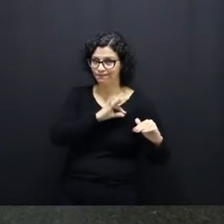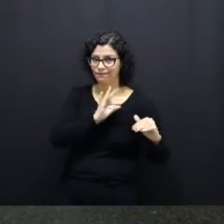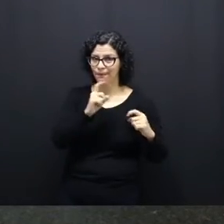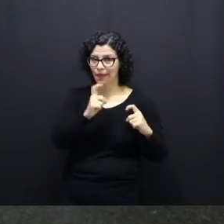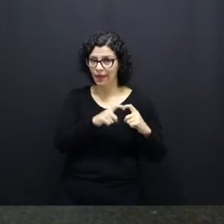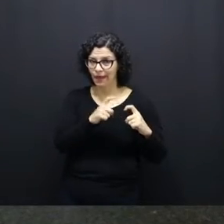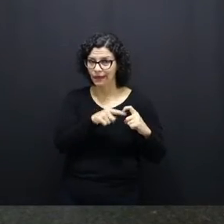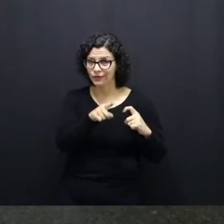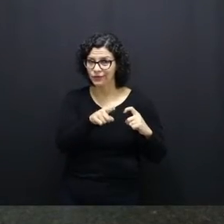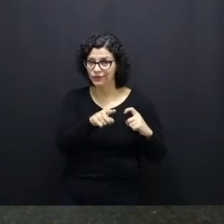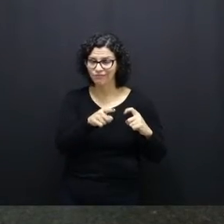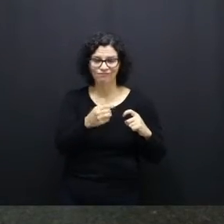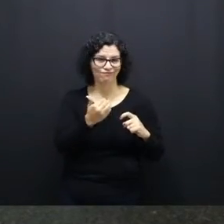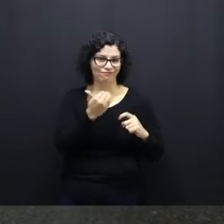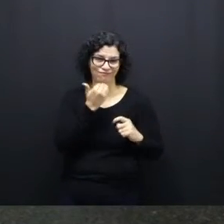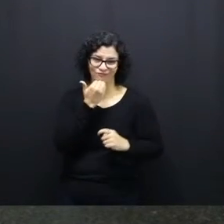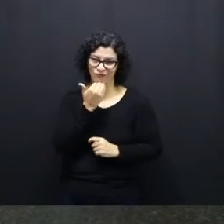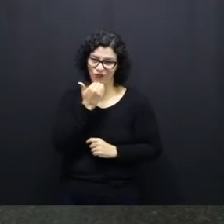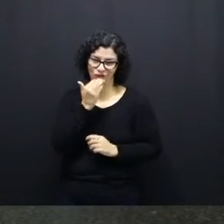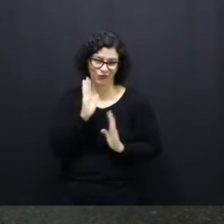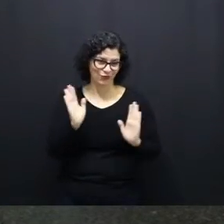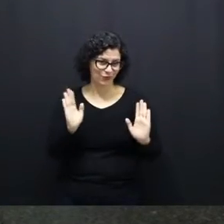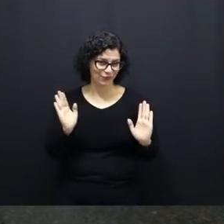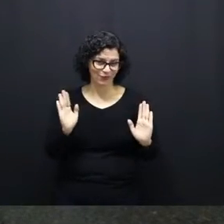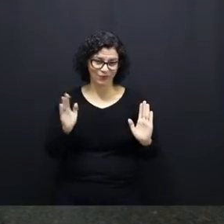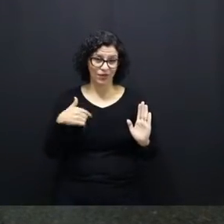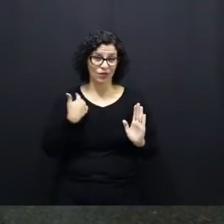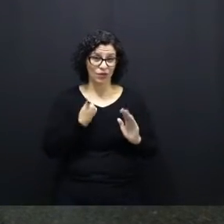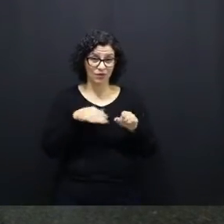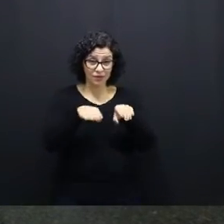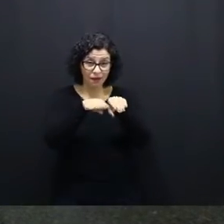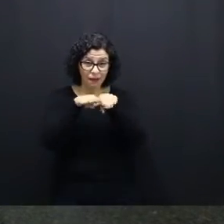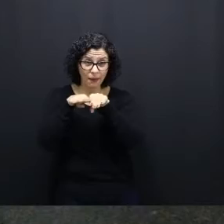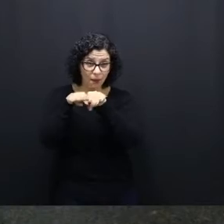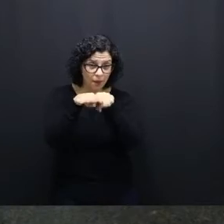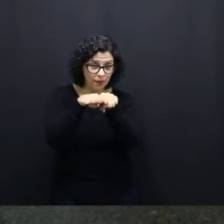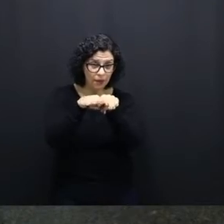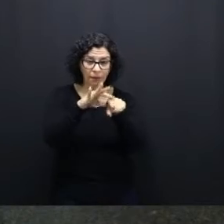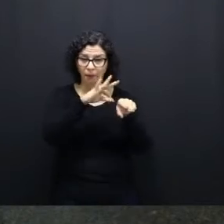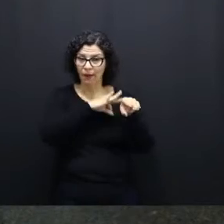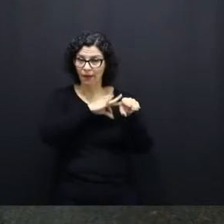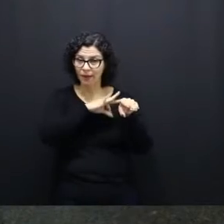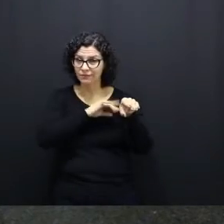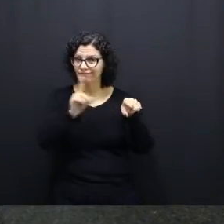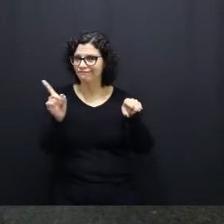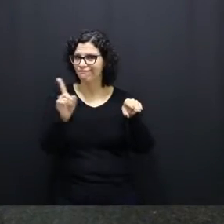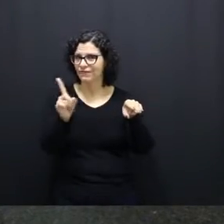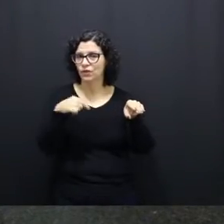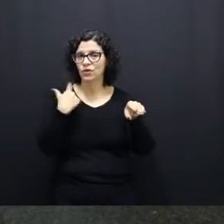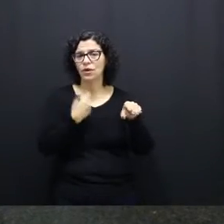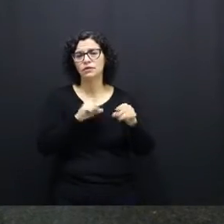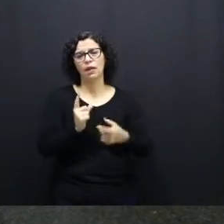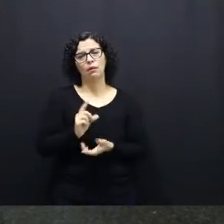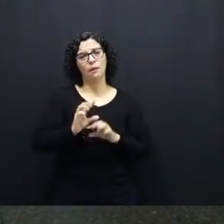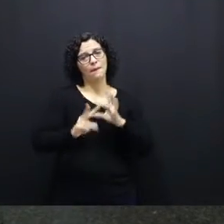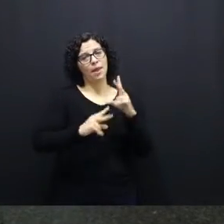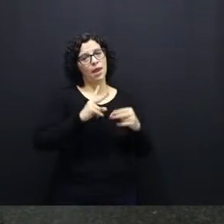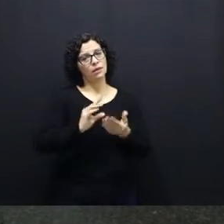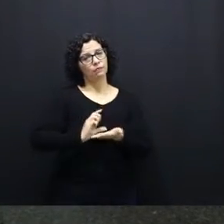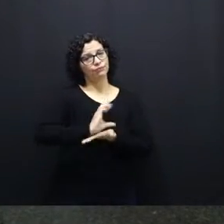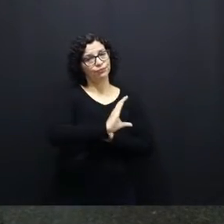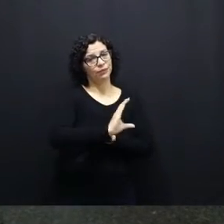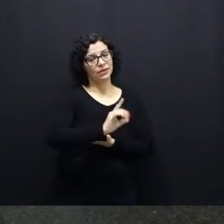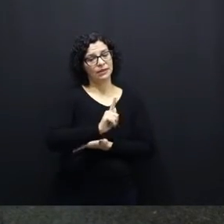e ele não foi a contexto ele não venha na verdade aqui aí que passam do salário o que veio foi uma gratificação um